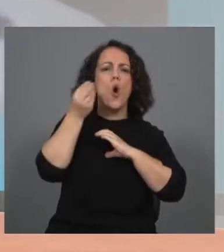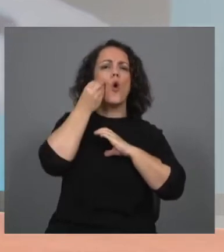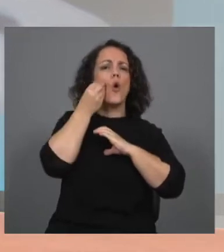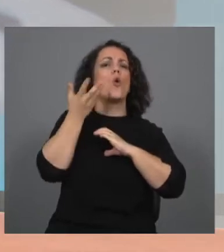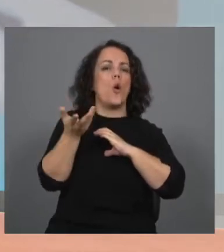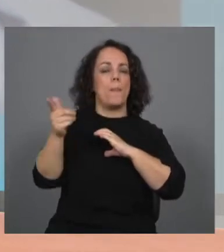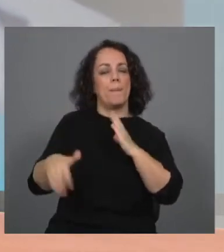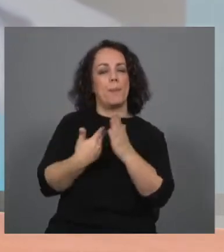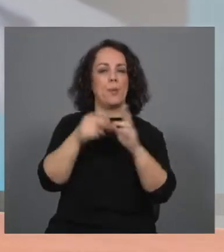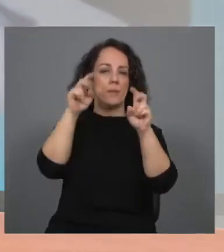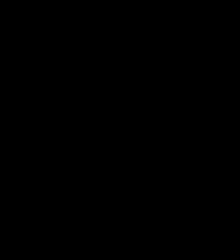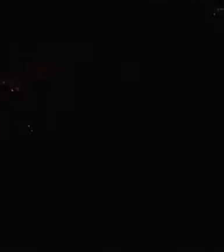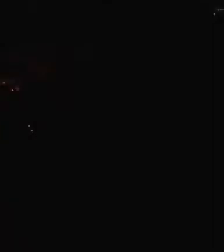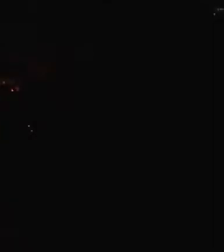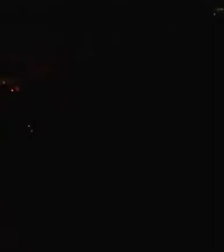a mensagem deste ano.